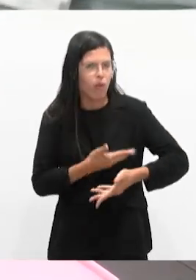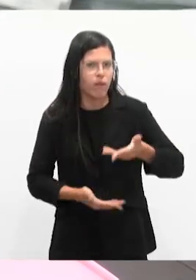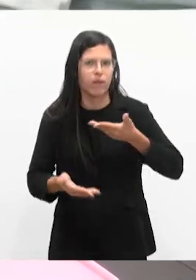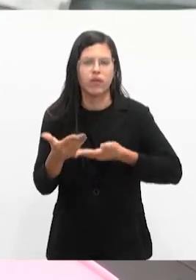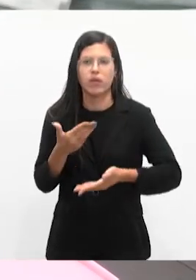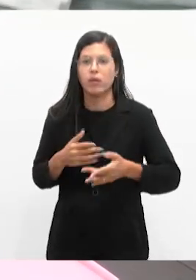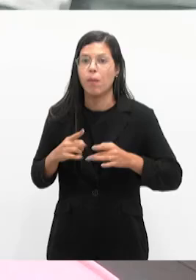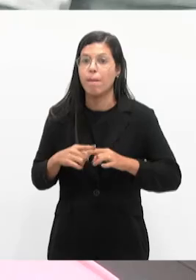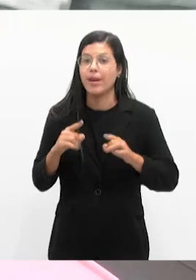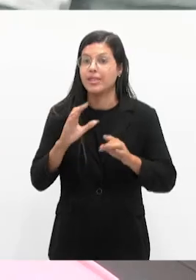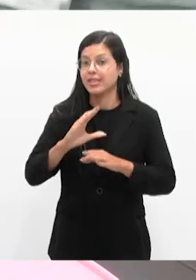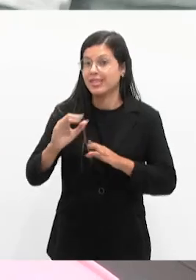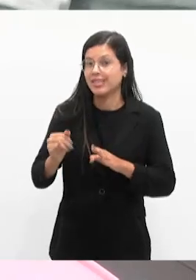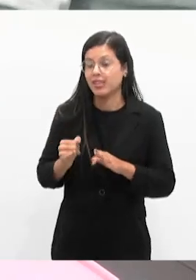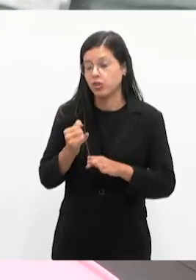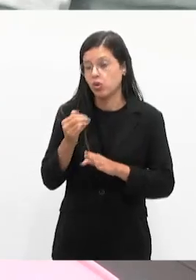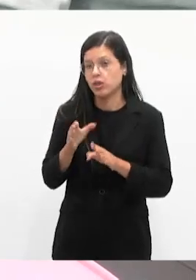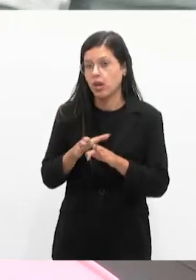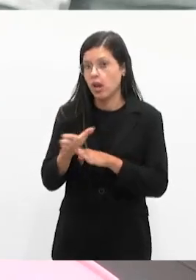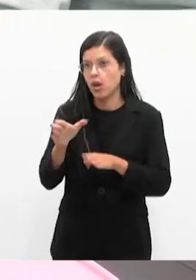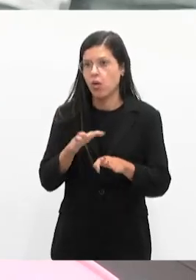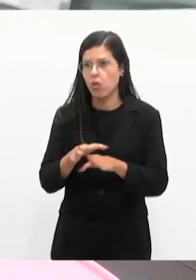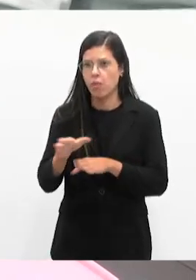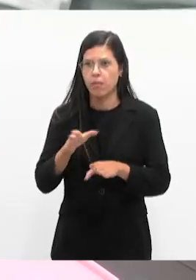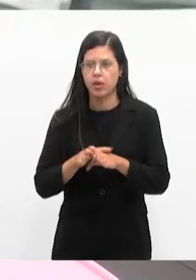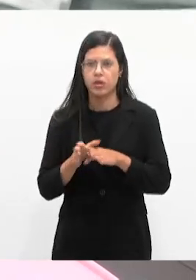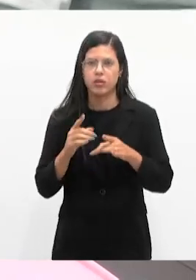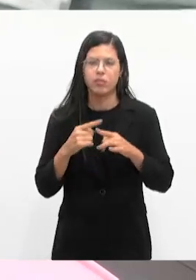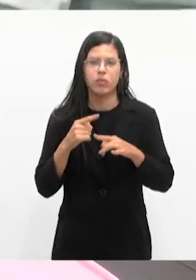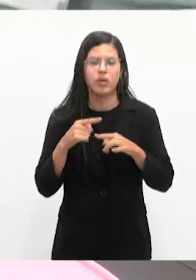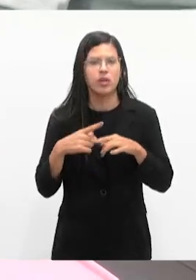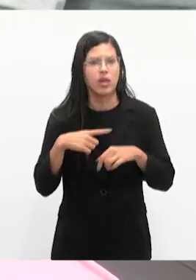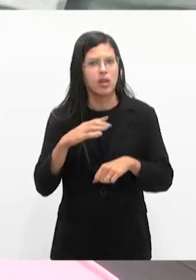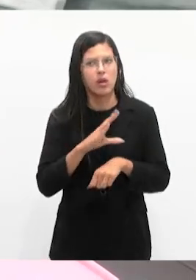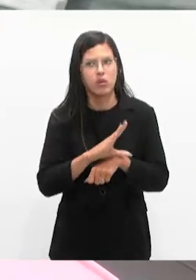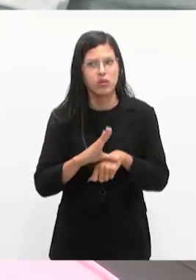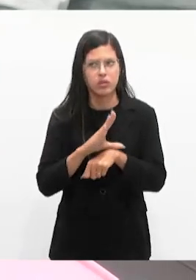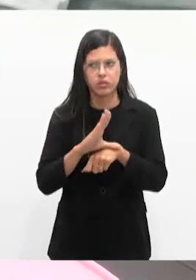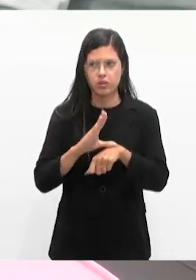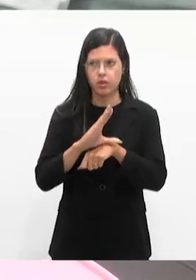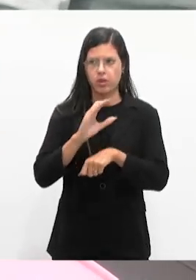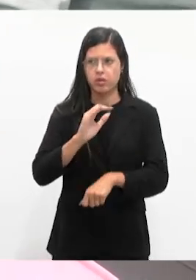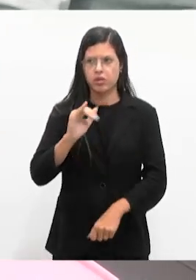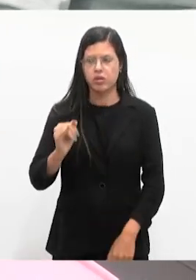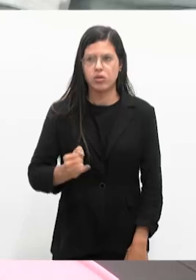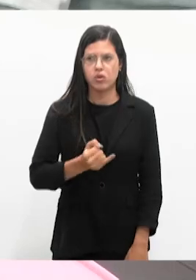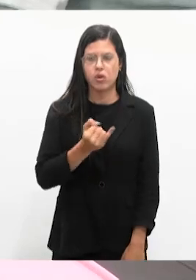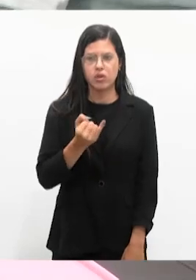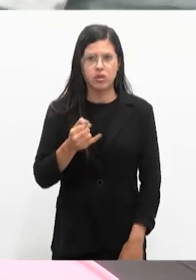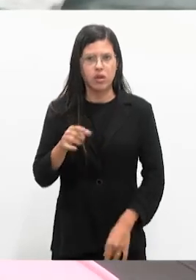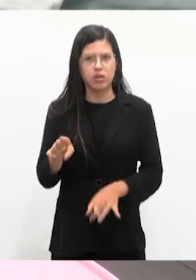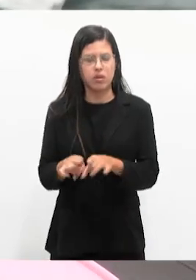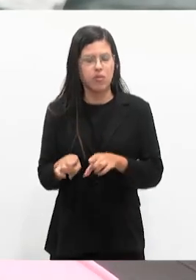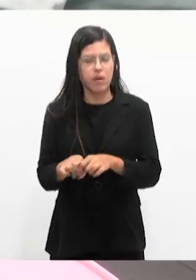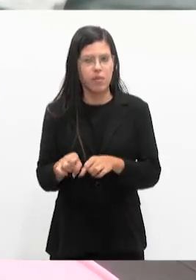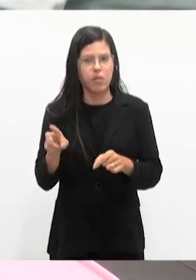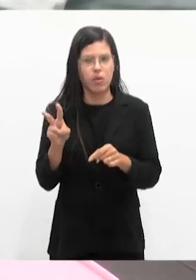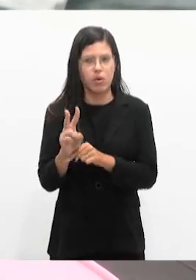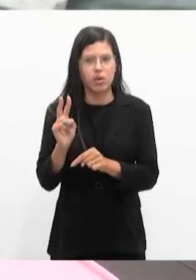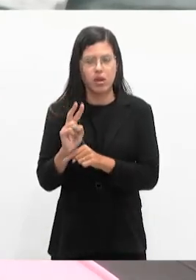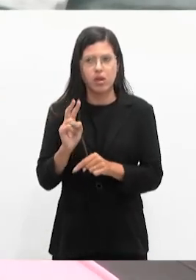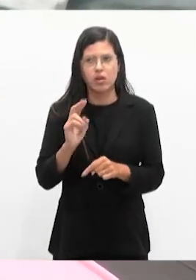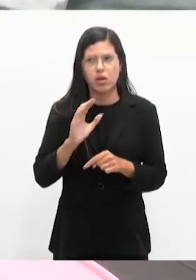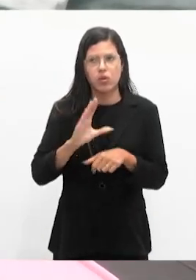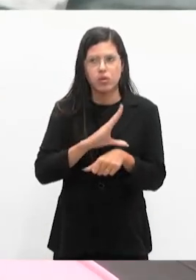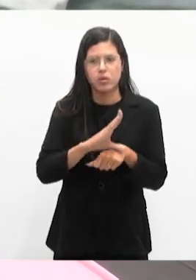CCJ recomenda, até porque consta na Constituição, e a CCJ é também o garante da Constituição, que Vossa